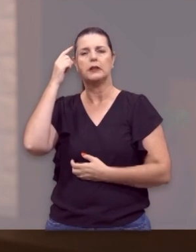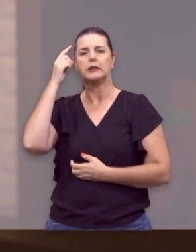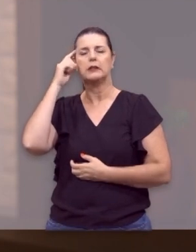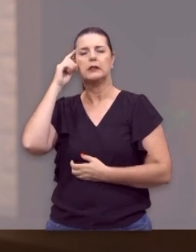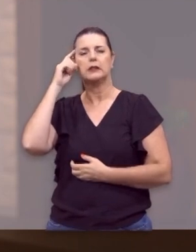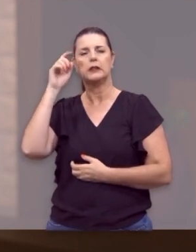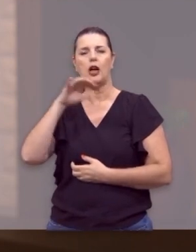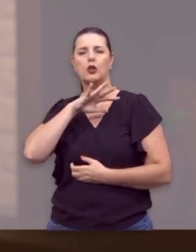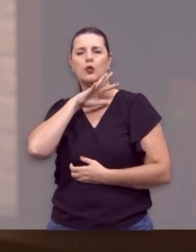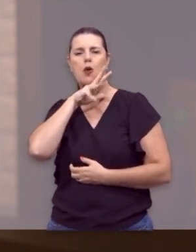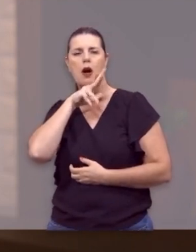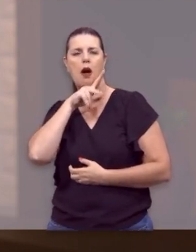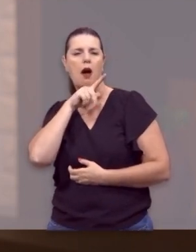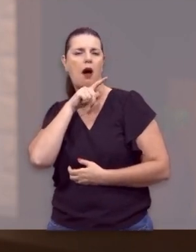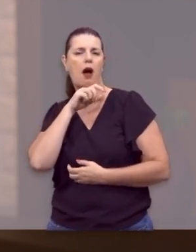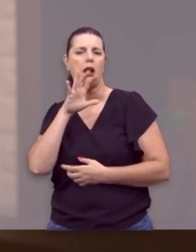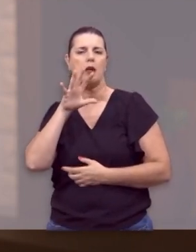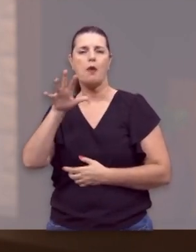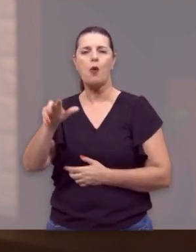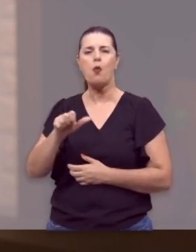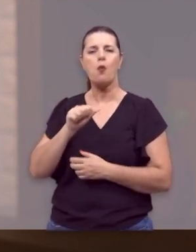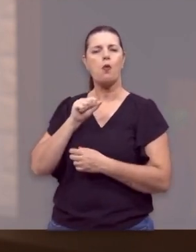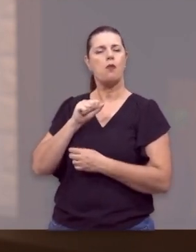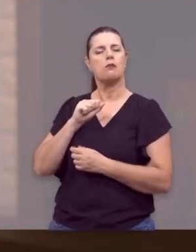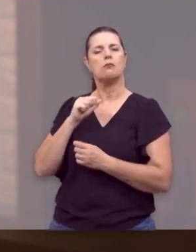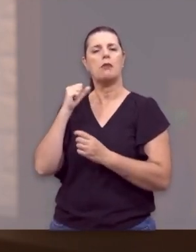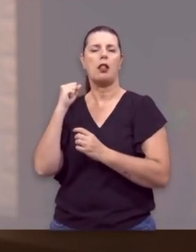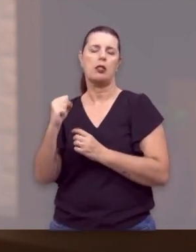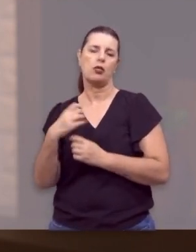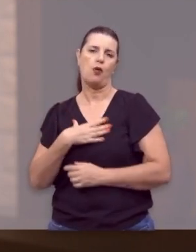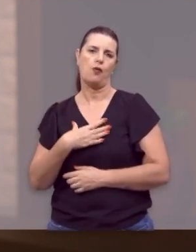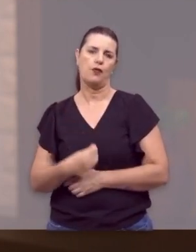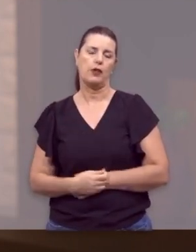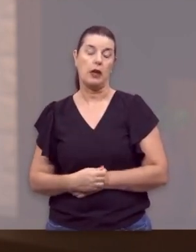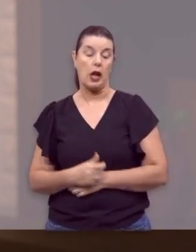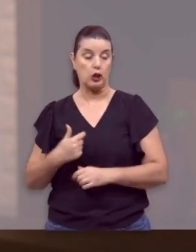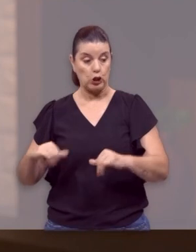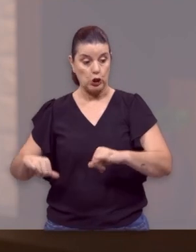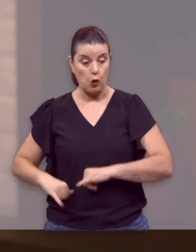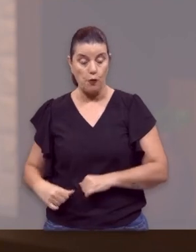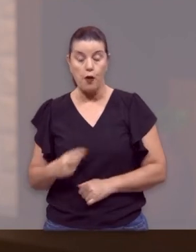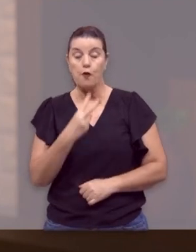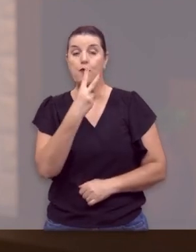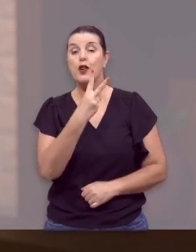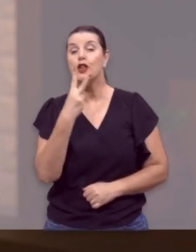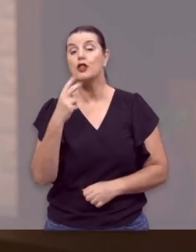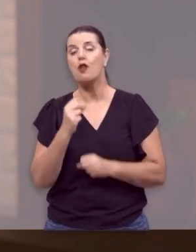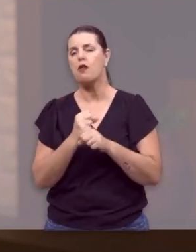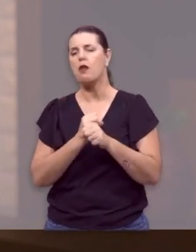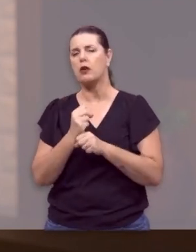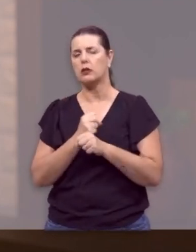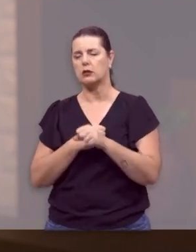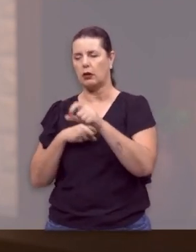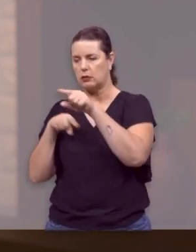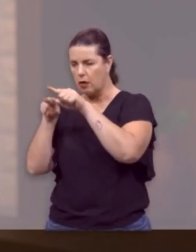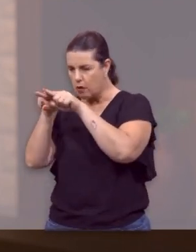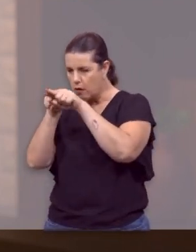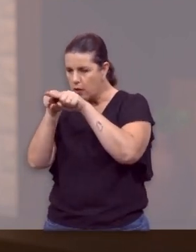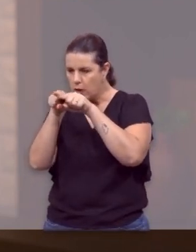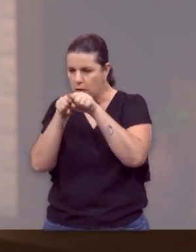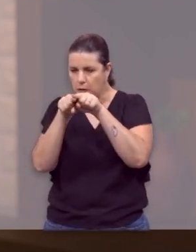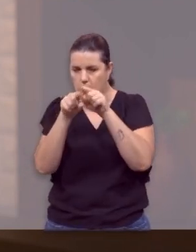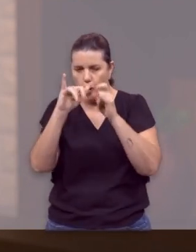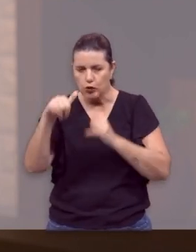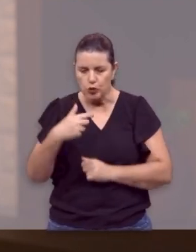filho. E ele sofreu 22 anos. E os irmãos de José